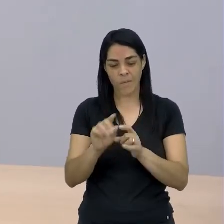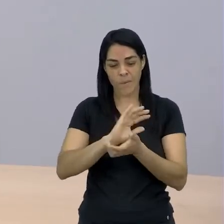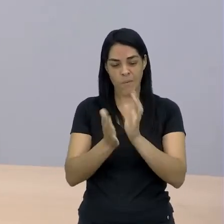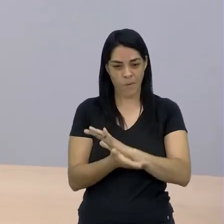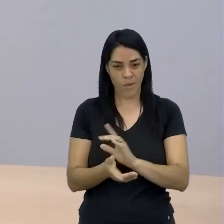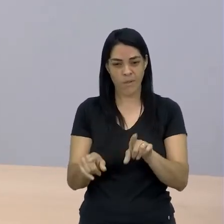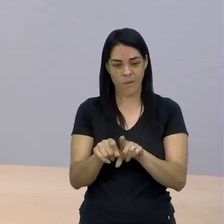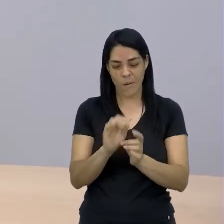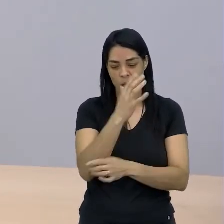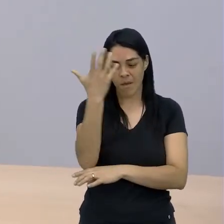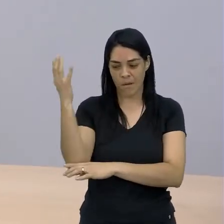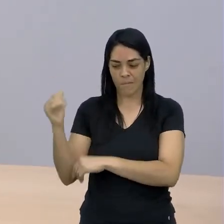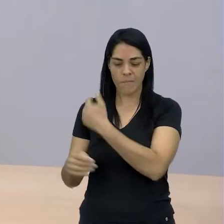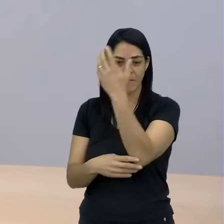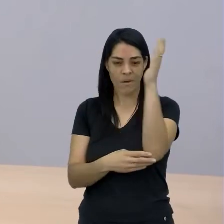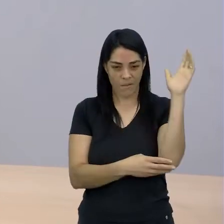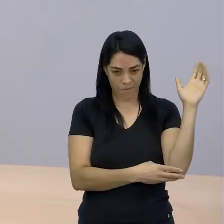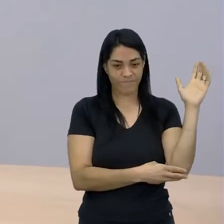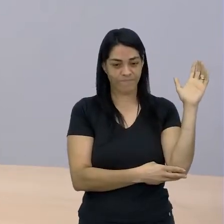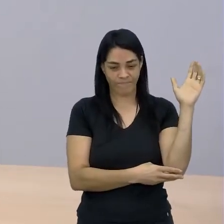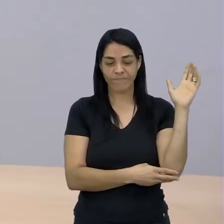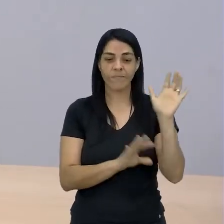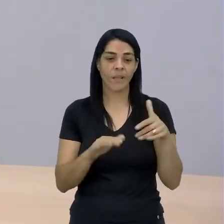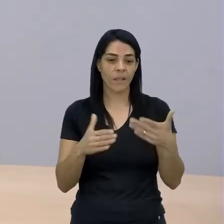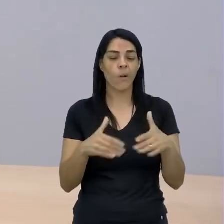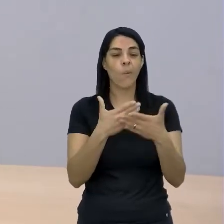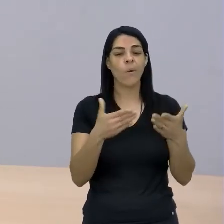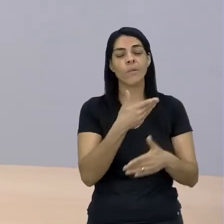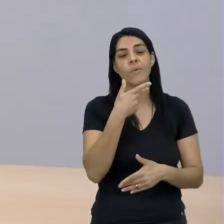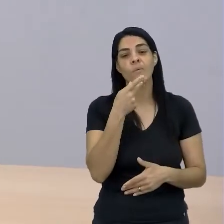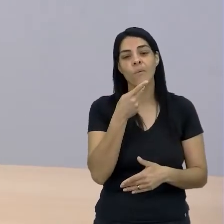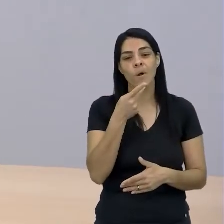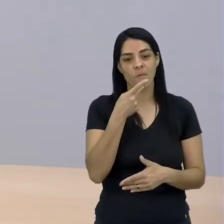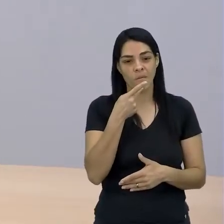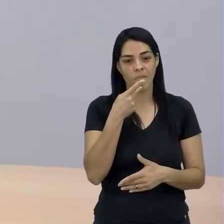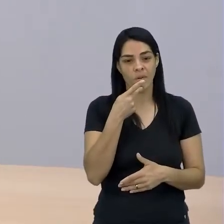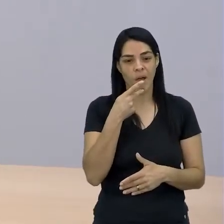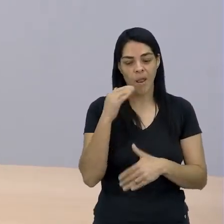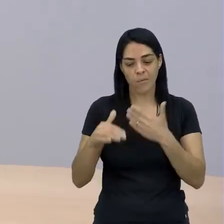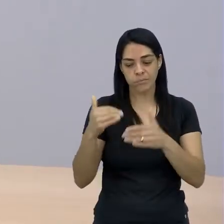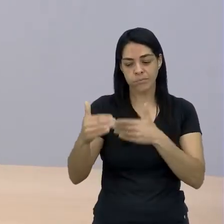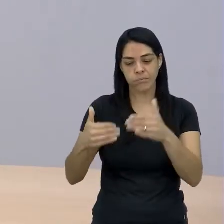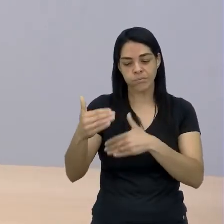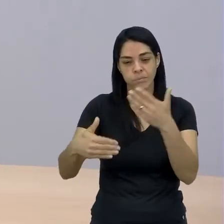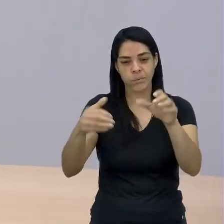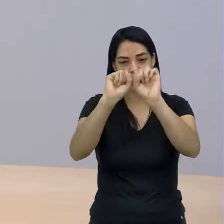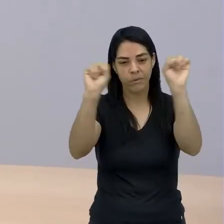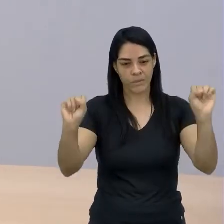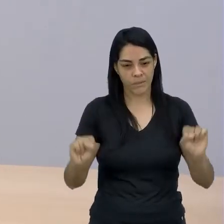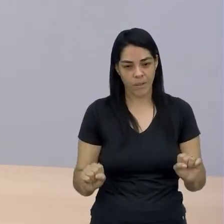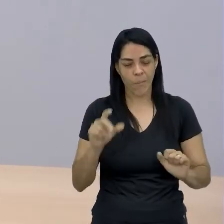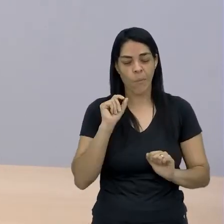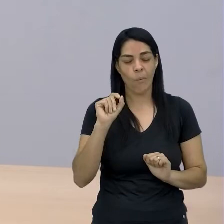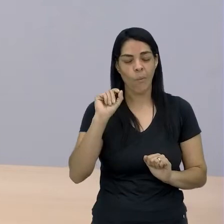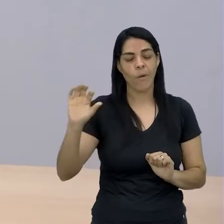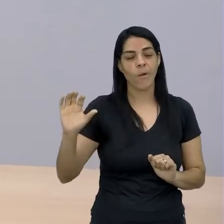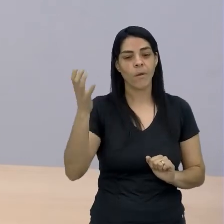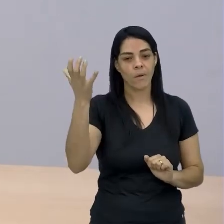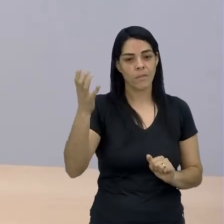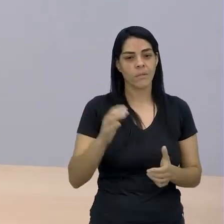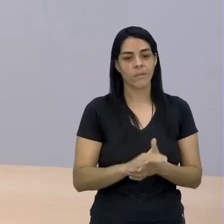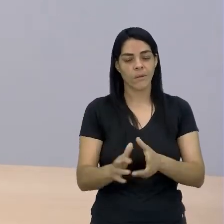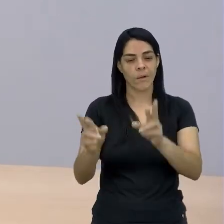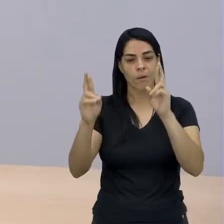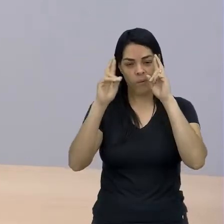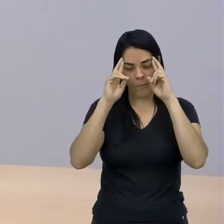colapso ambiental. Então, quando a gente fala de reprodução de sistema, o